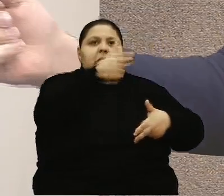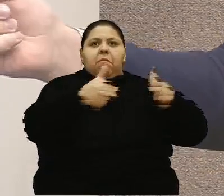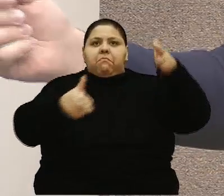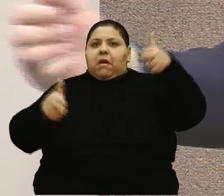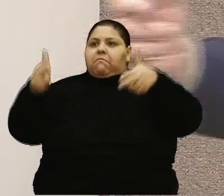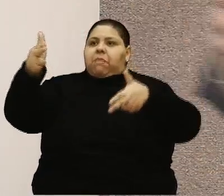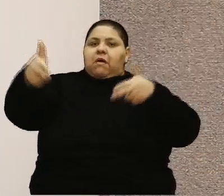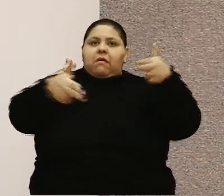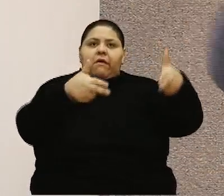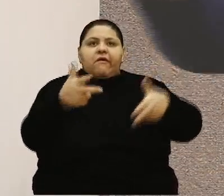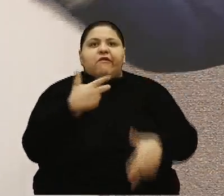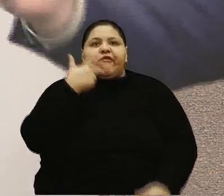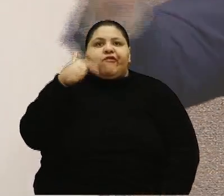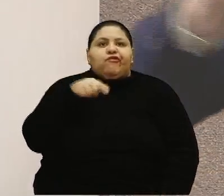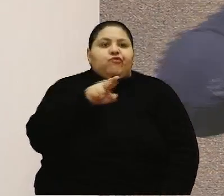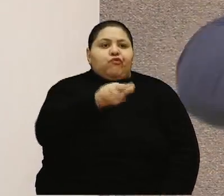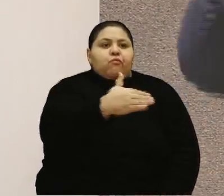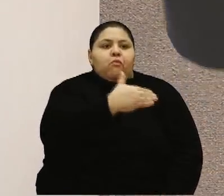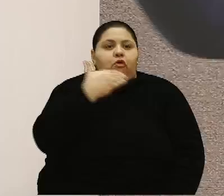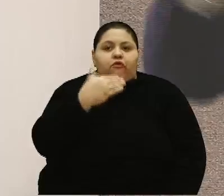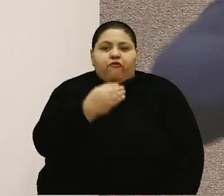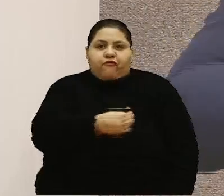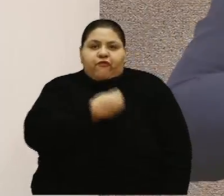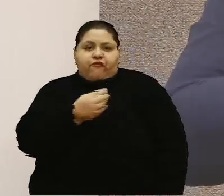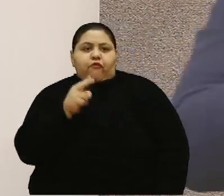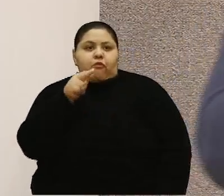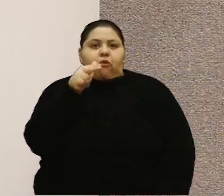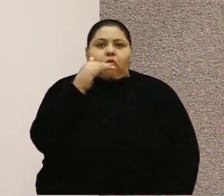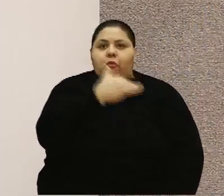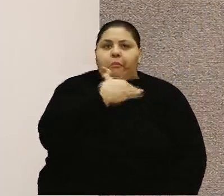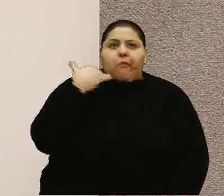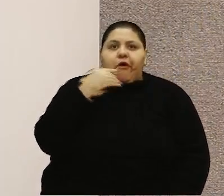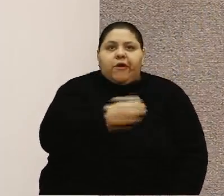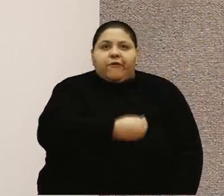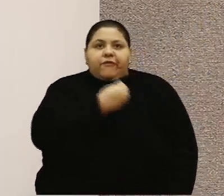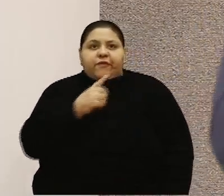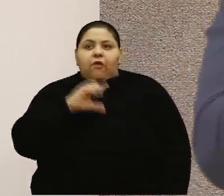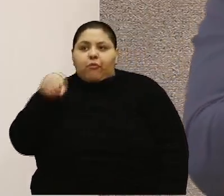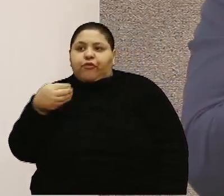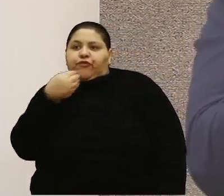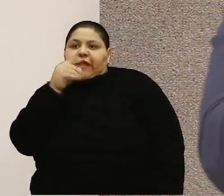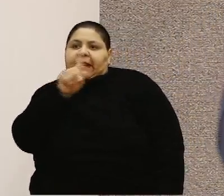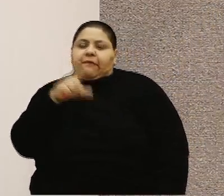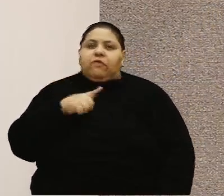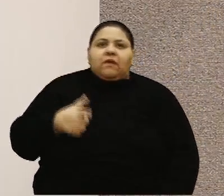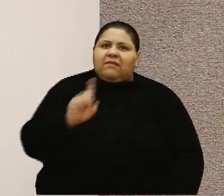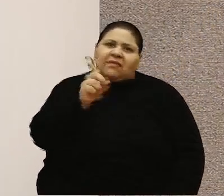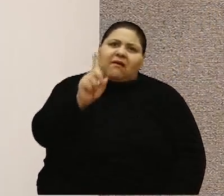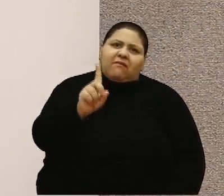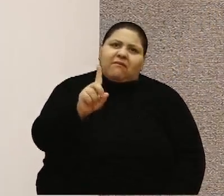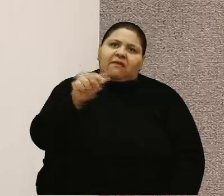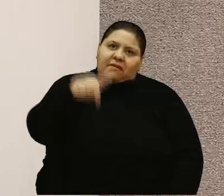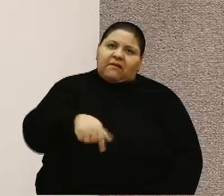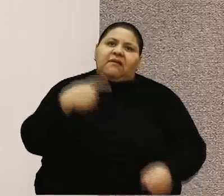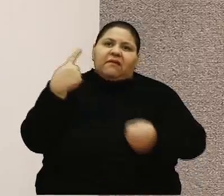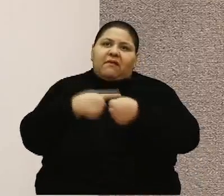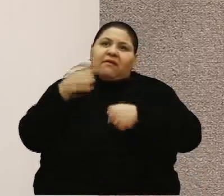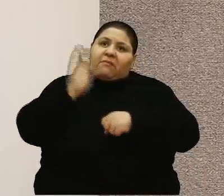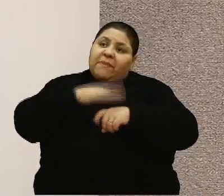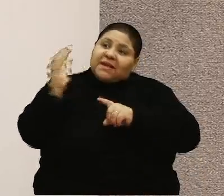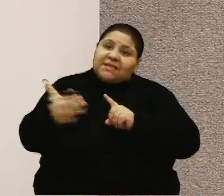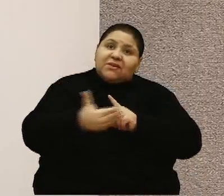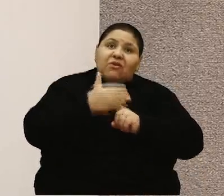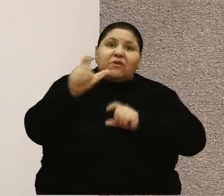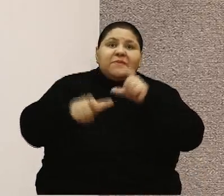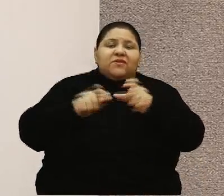Bortola. E dizendo, tu morre, tu fica vivo, tu morre, tu fica vivo, tu tem oportunidade, tu não tem. E não é isso, nós somos a cidade que mais acolhe pessoas no